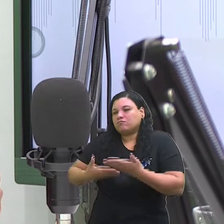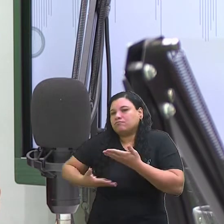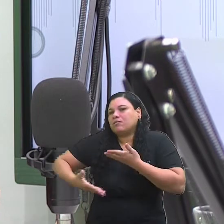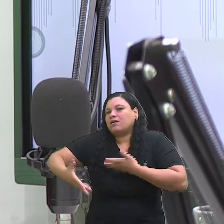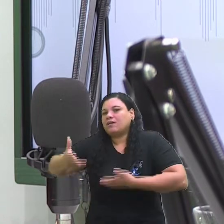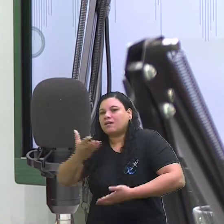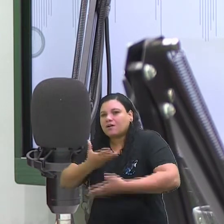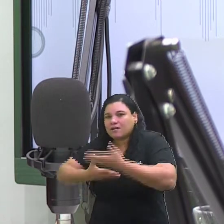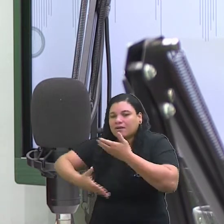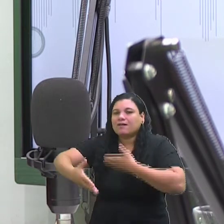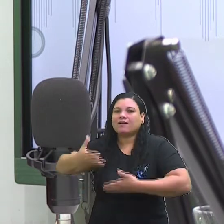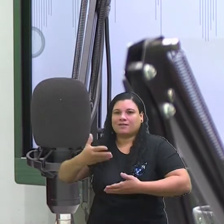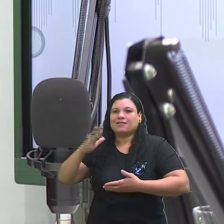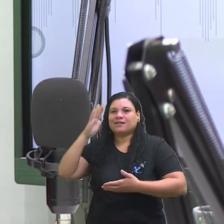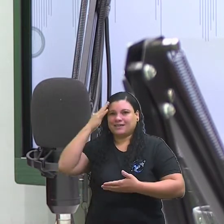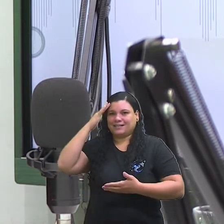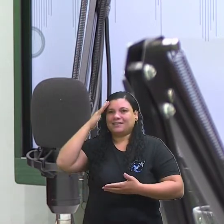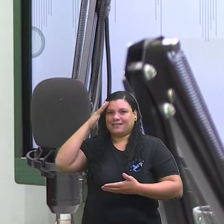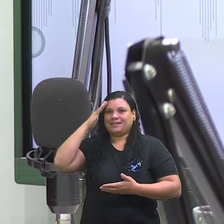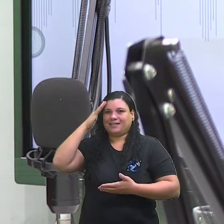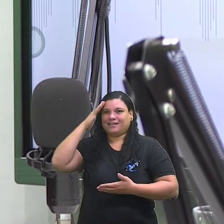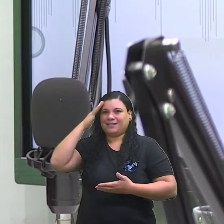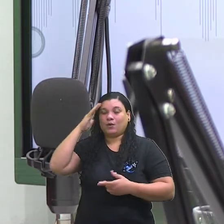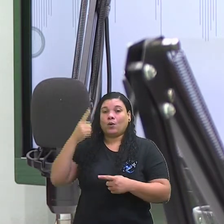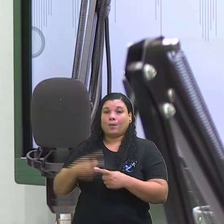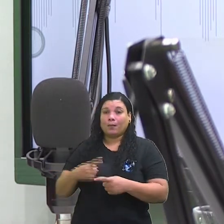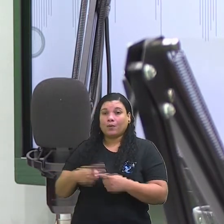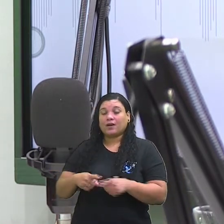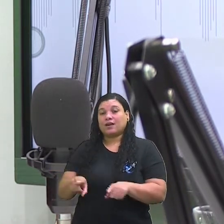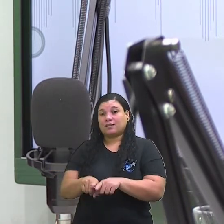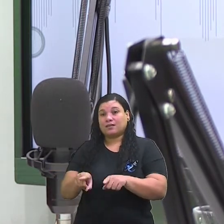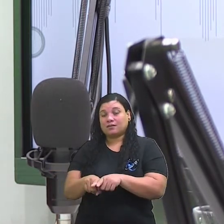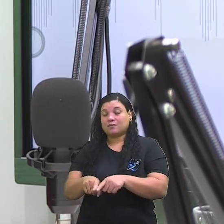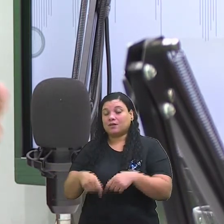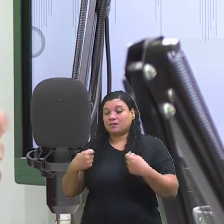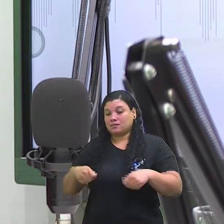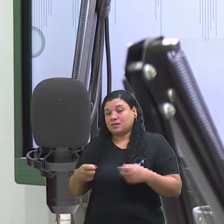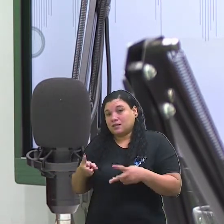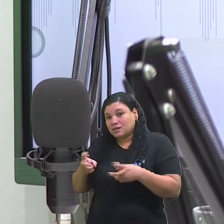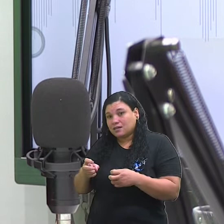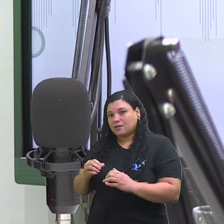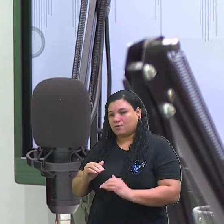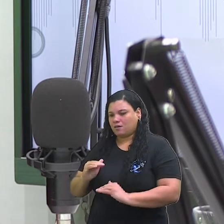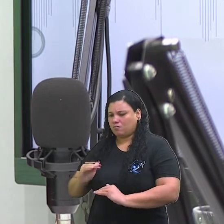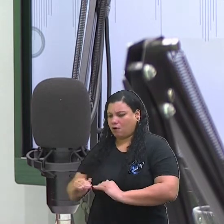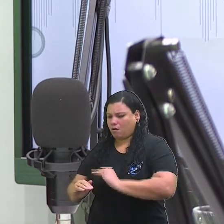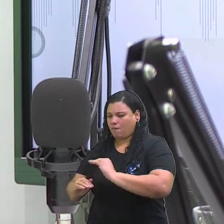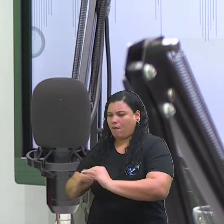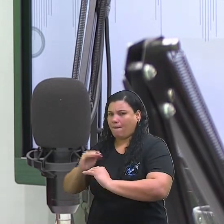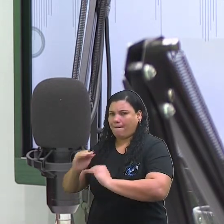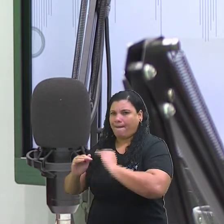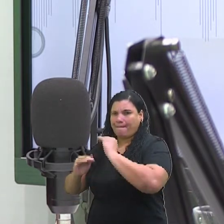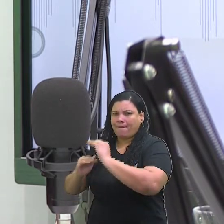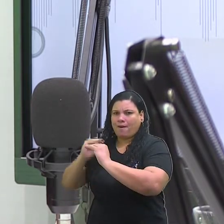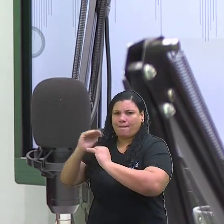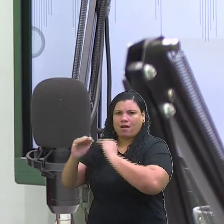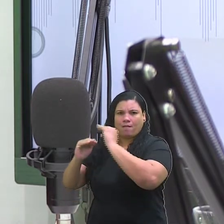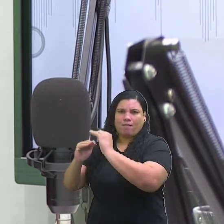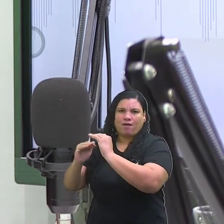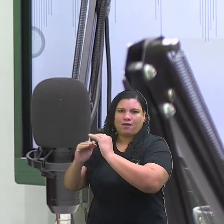né? Agora você, então, já está numa idade em que se pode fazer isso, em que se pode fazer aquilo outro, posso lhe